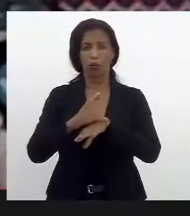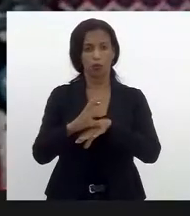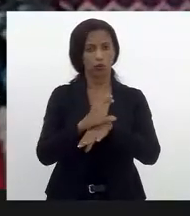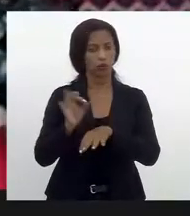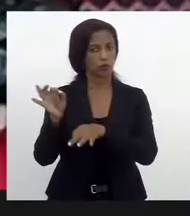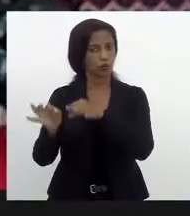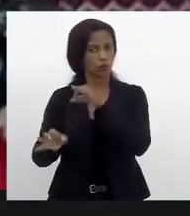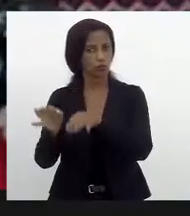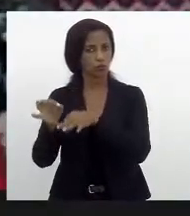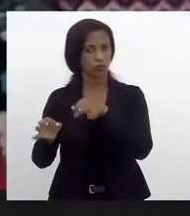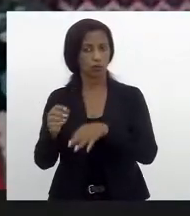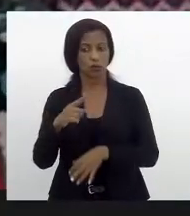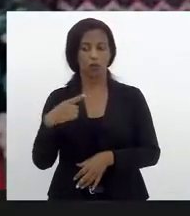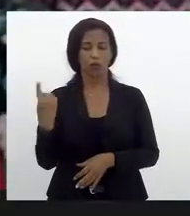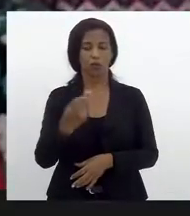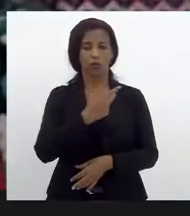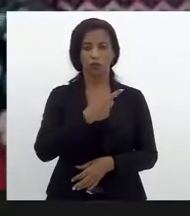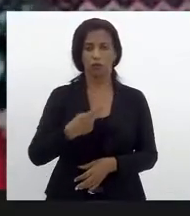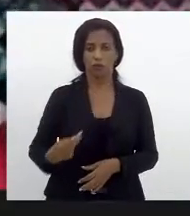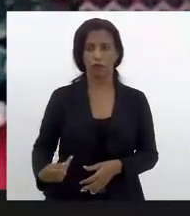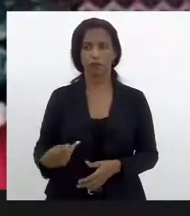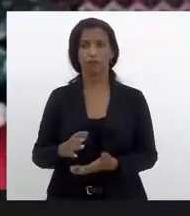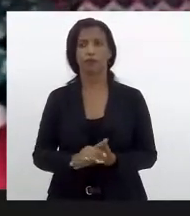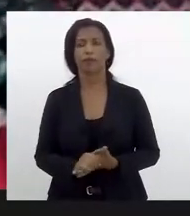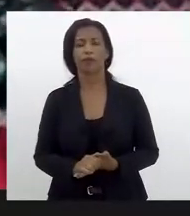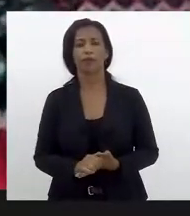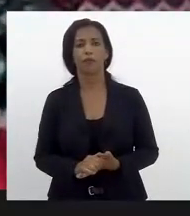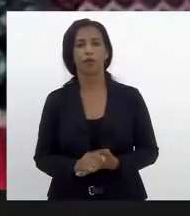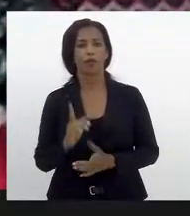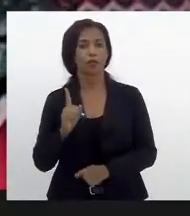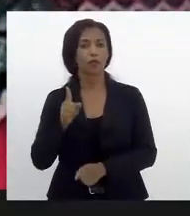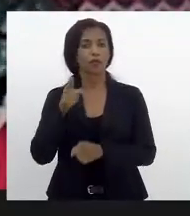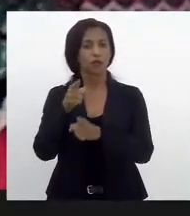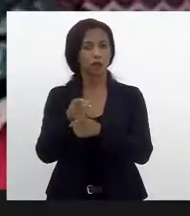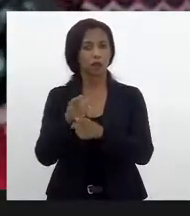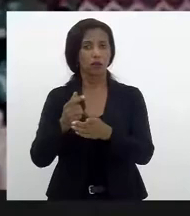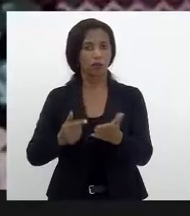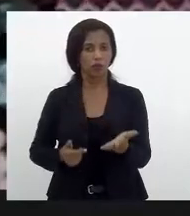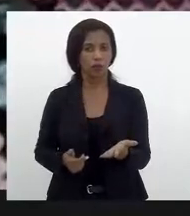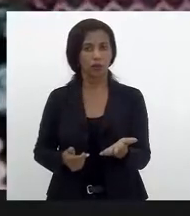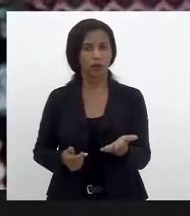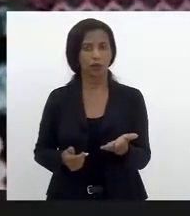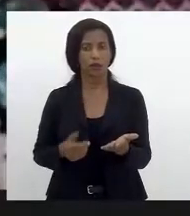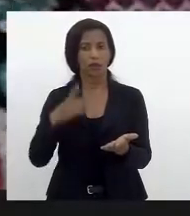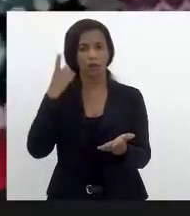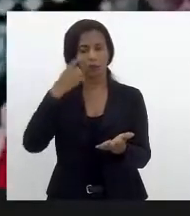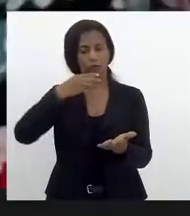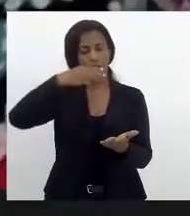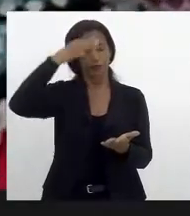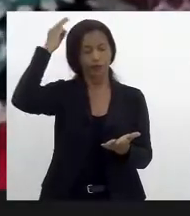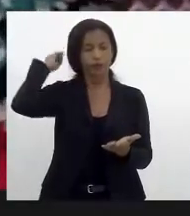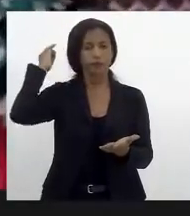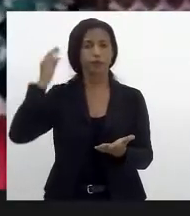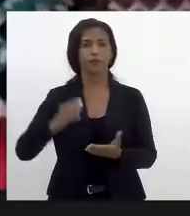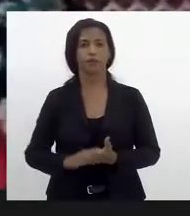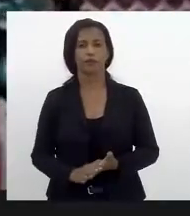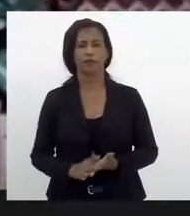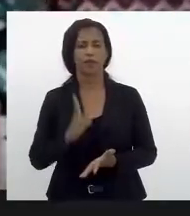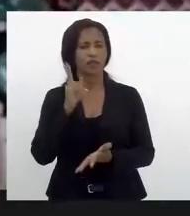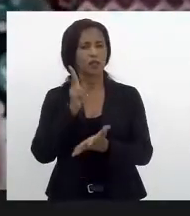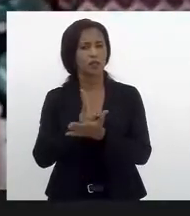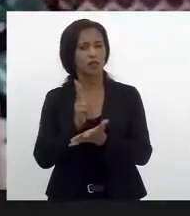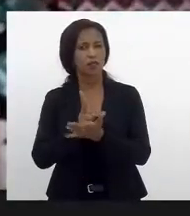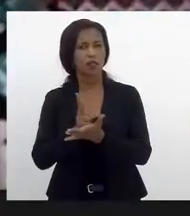Justiça, e o nosso presidente se encontra aqui, presidente deputado Márcio Pacheco, a gente